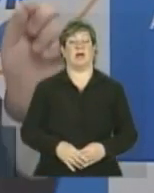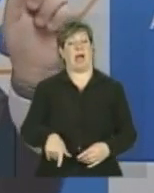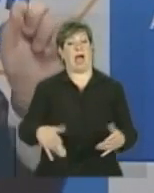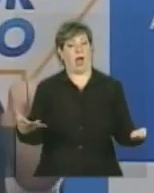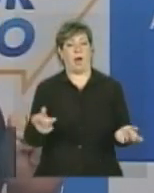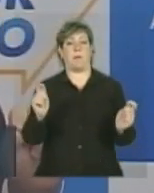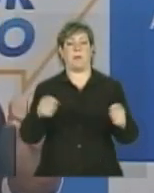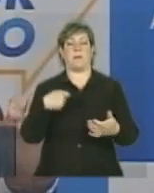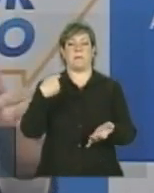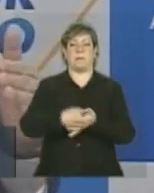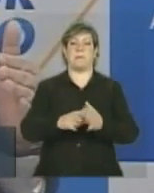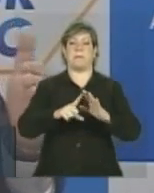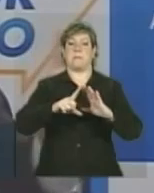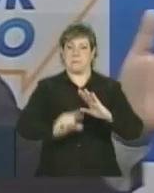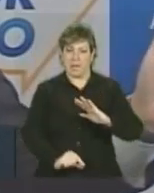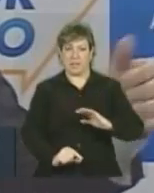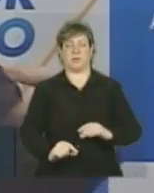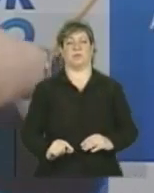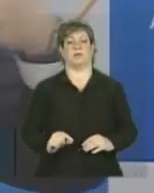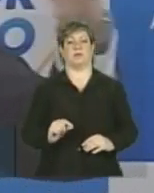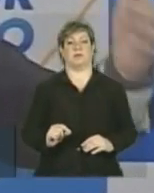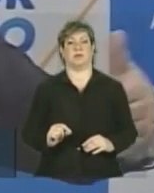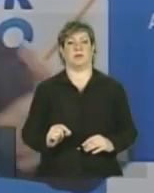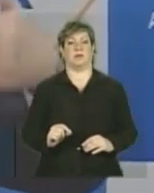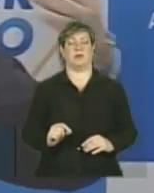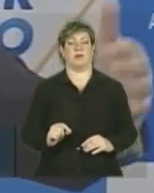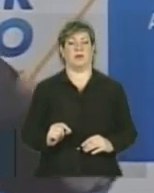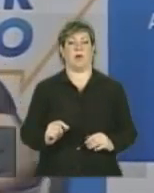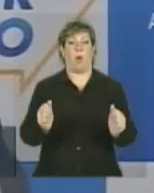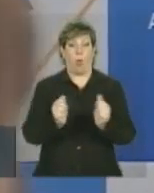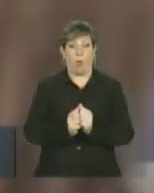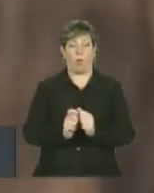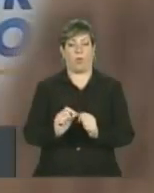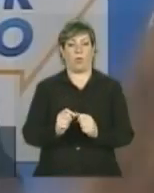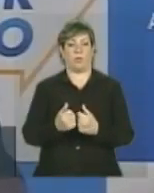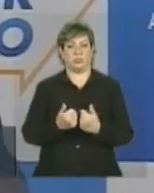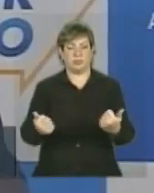agora vai poder pagar menos. E com uma assessoria